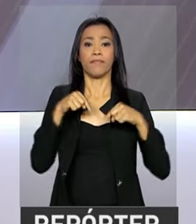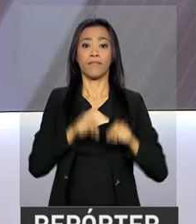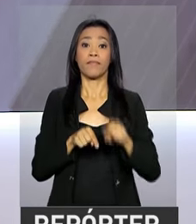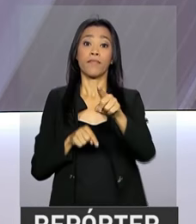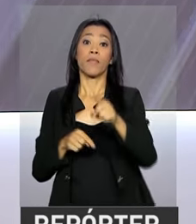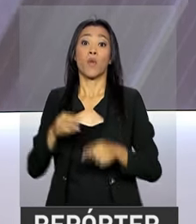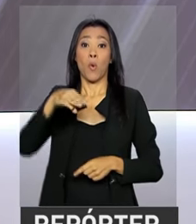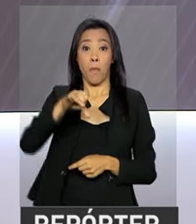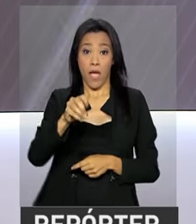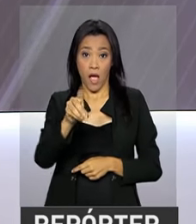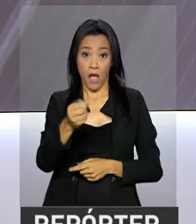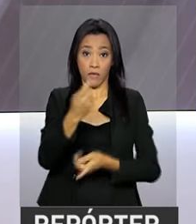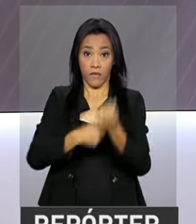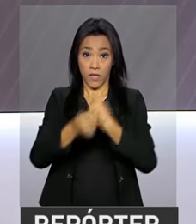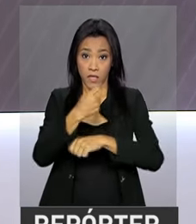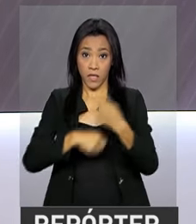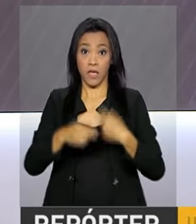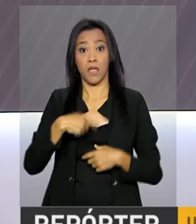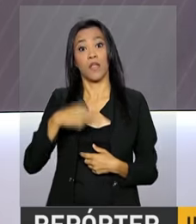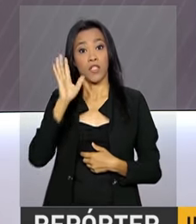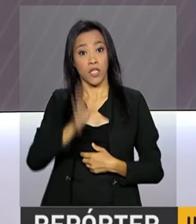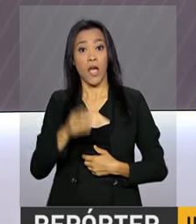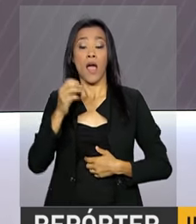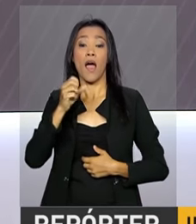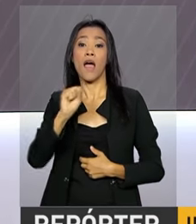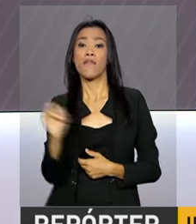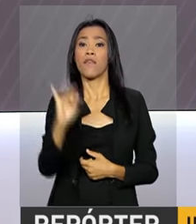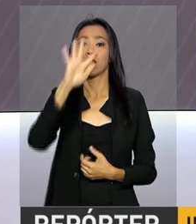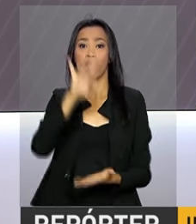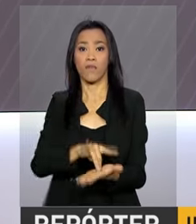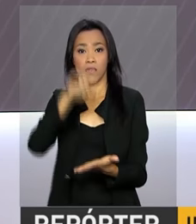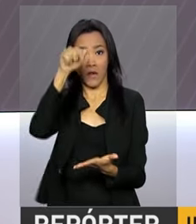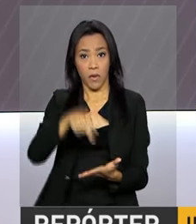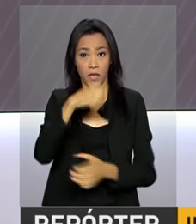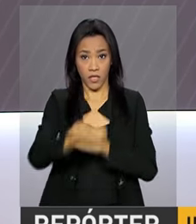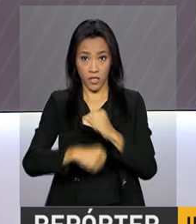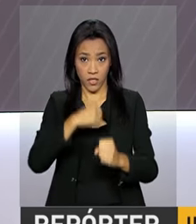mantém o otimismo e já estima a inflação oficial para este ano em